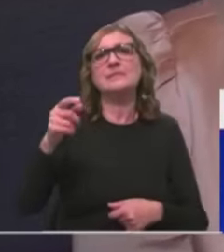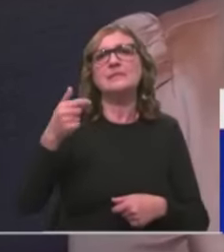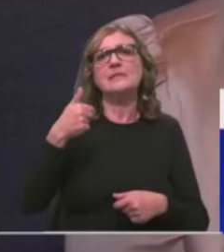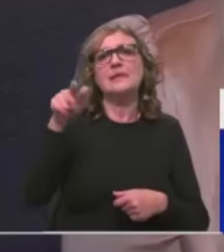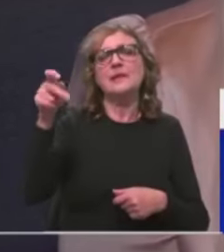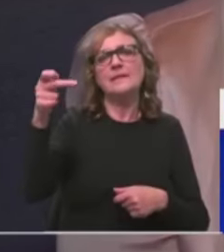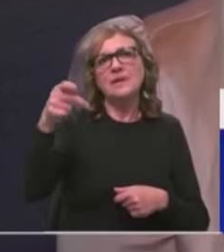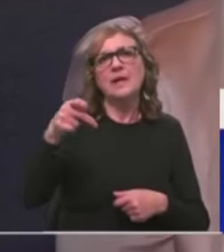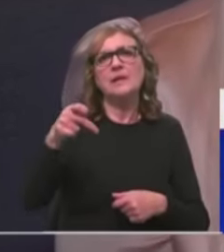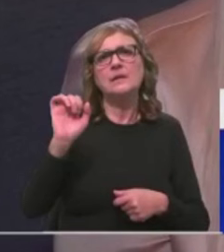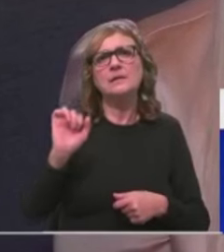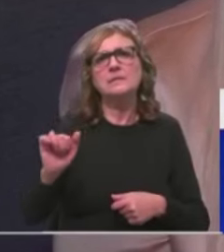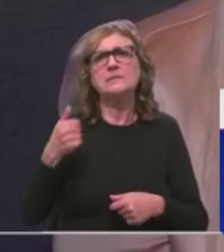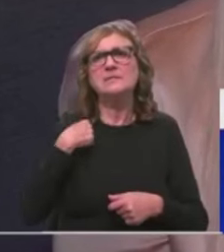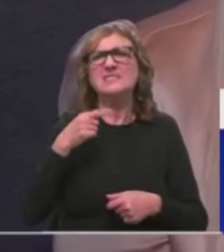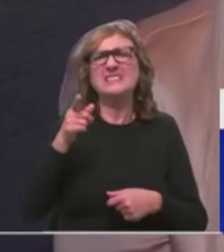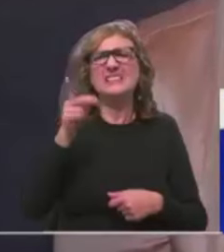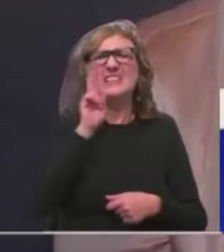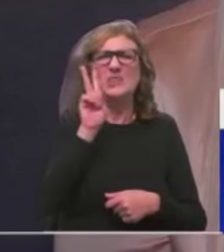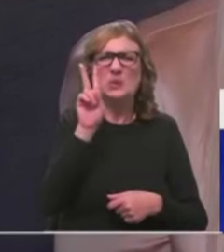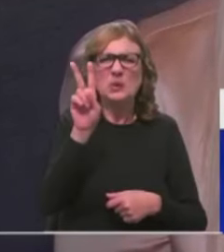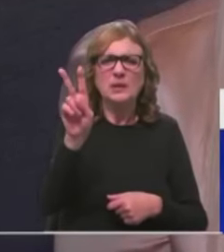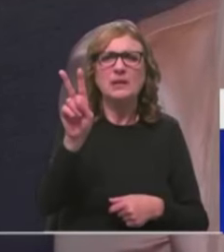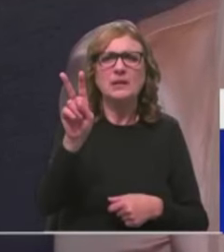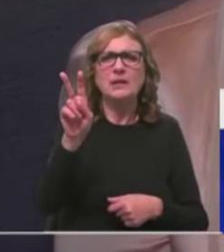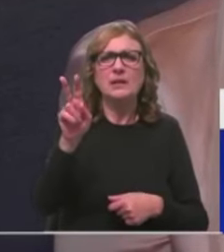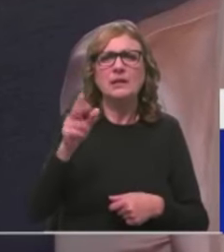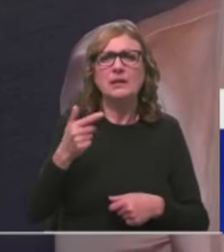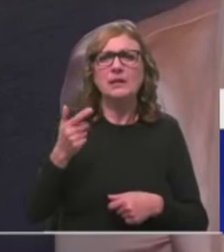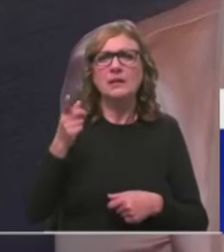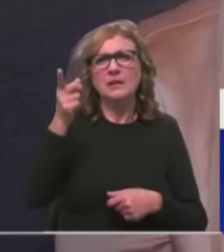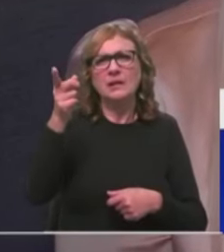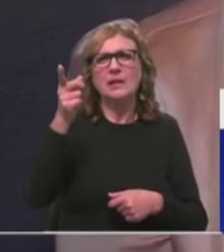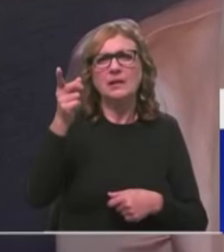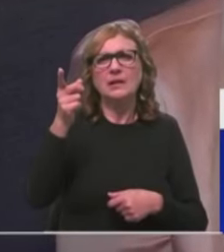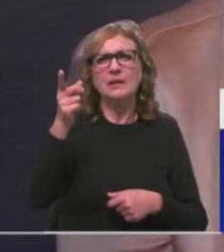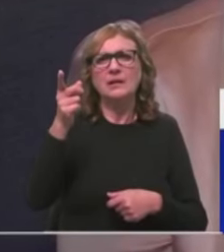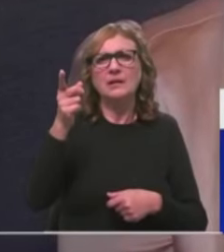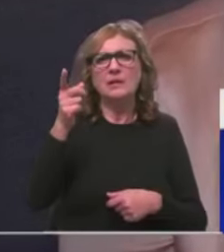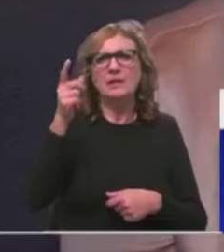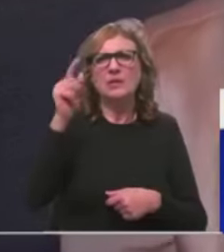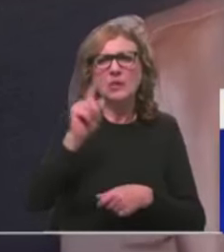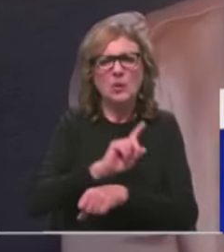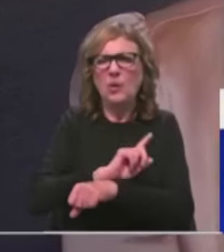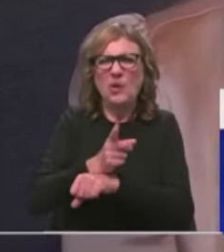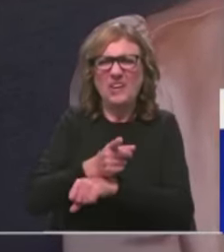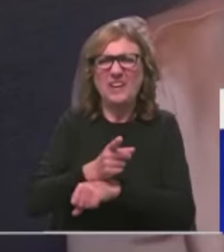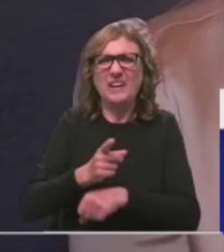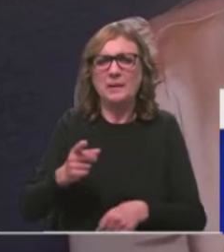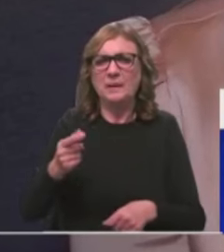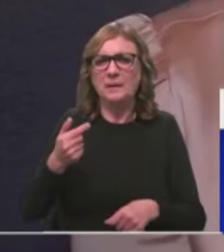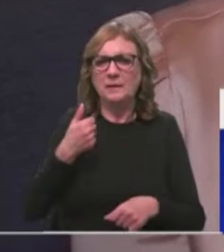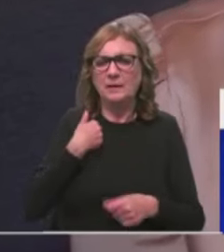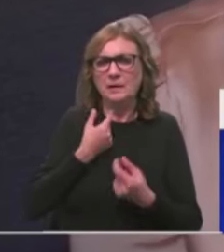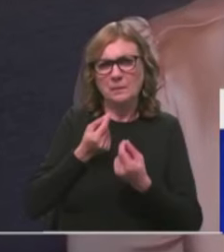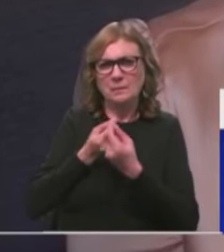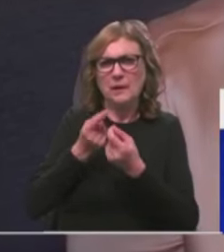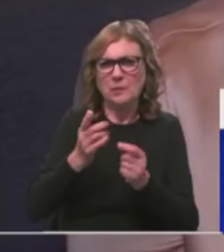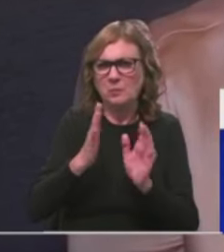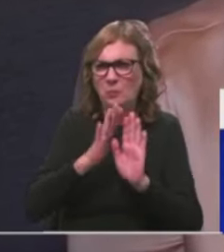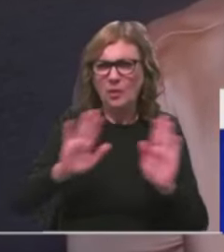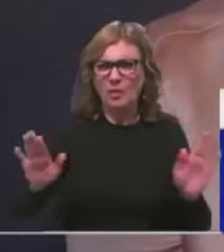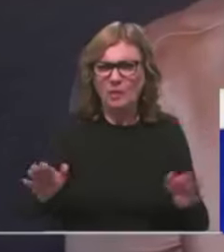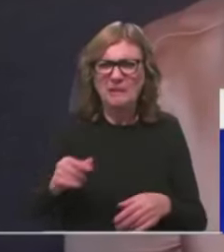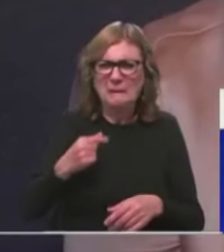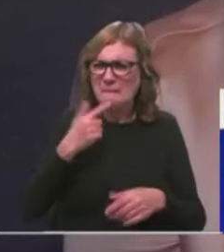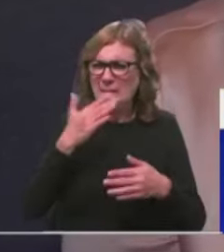bem e olha e eu olho para ele e ele do imediato que ele chega que eu chego perto do portão sem